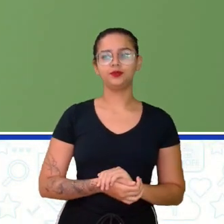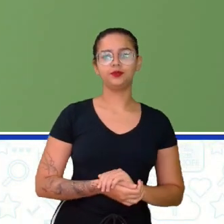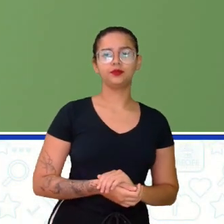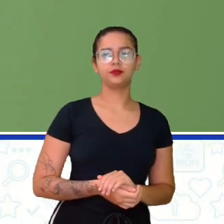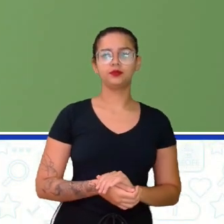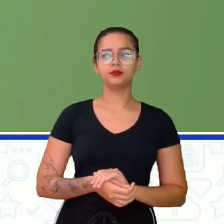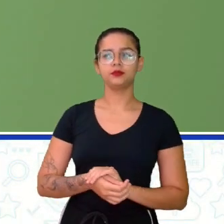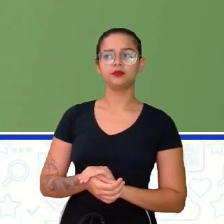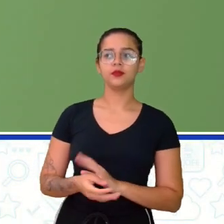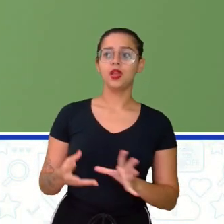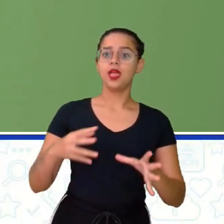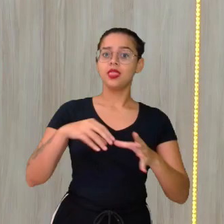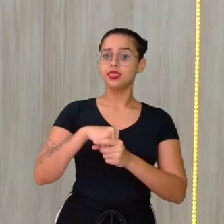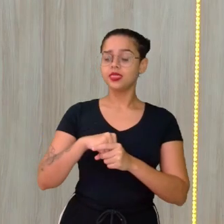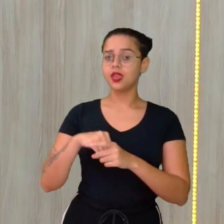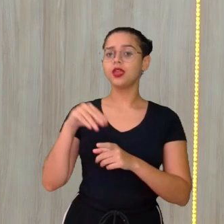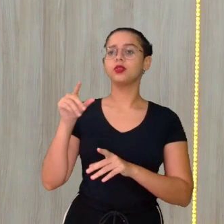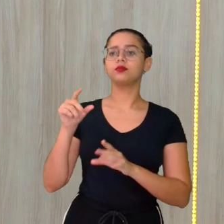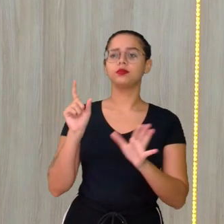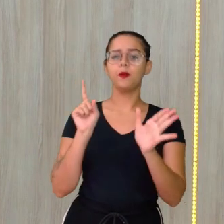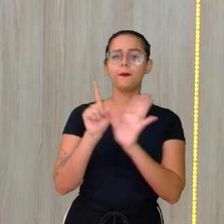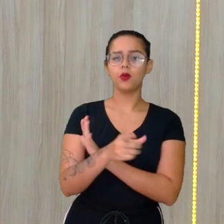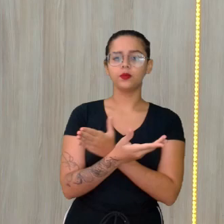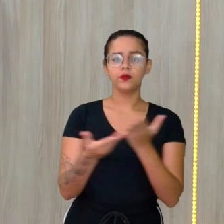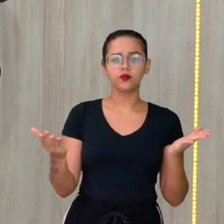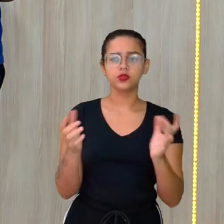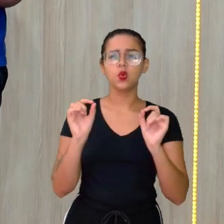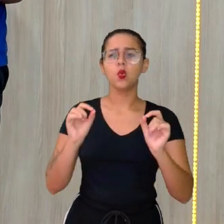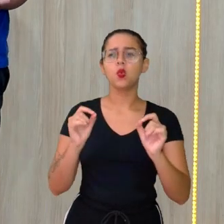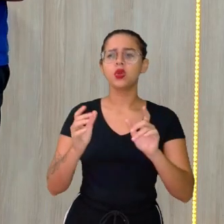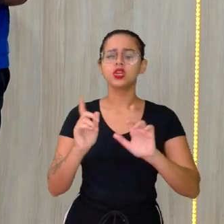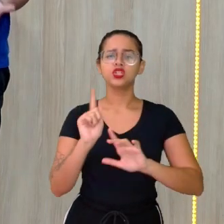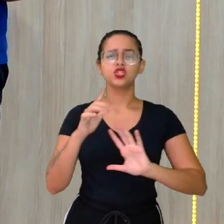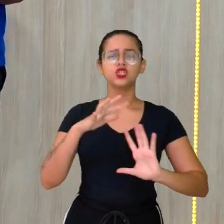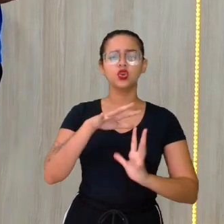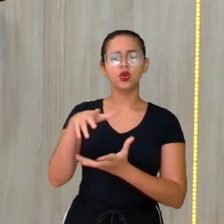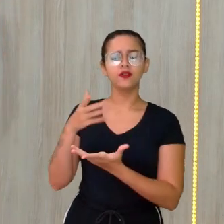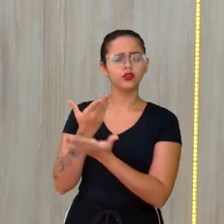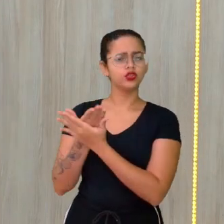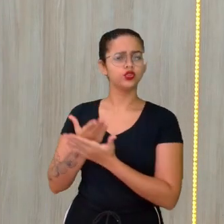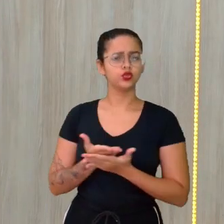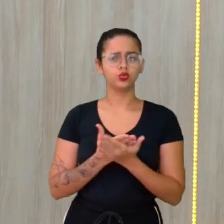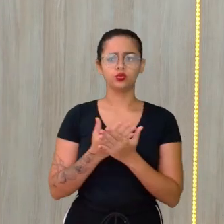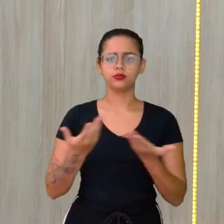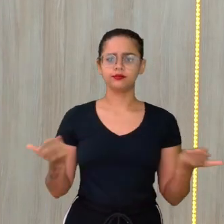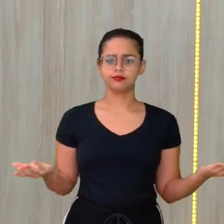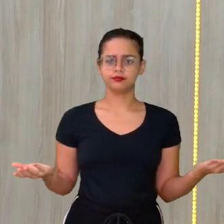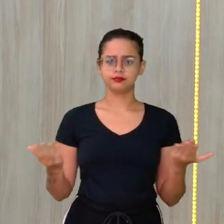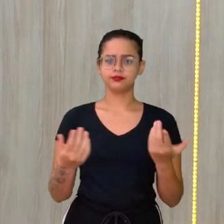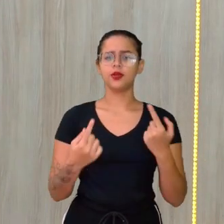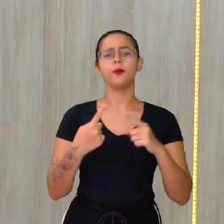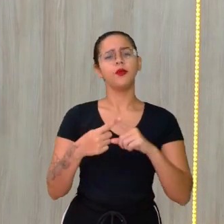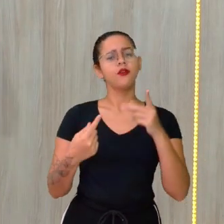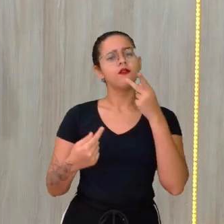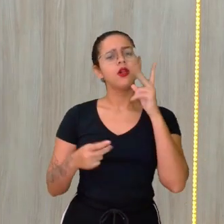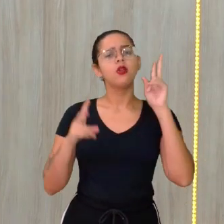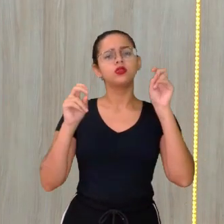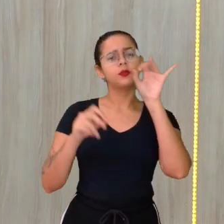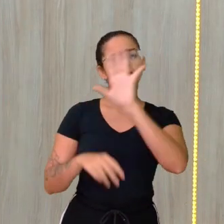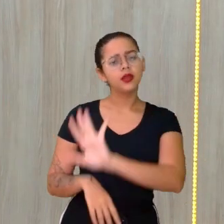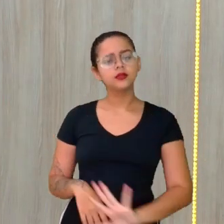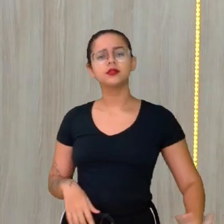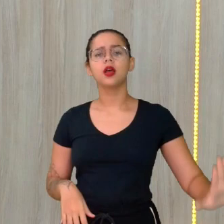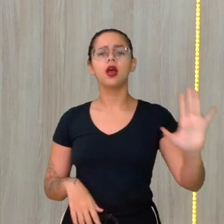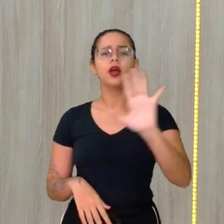Então, dentro dessa ideia, eu vou perguntar para vocês, o que é que a geografia estuda? Porque a gente falou de paisagem, falou